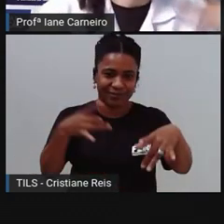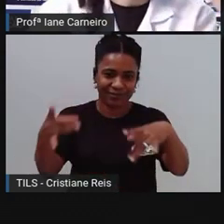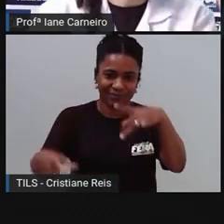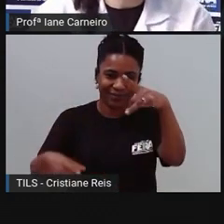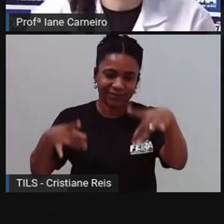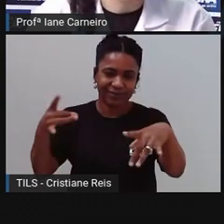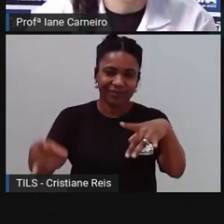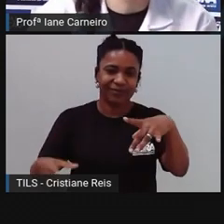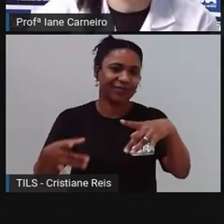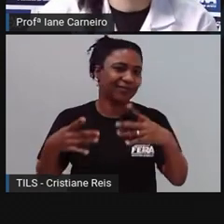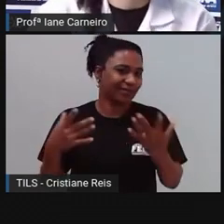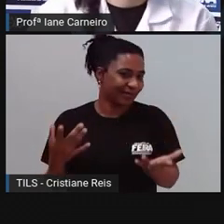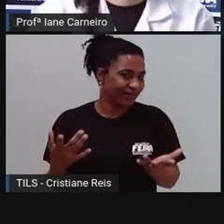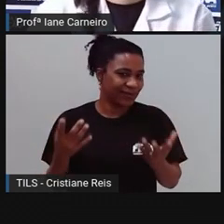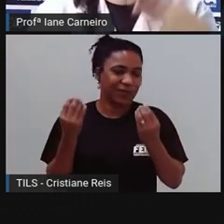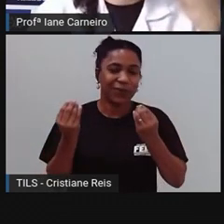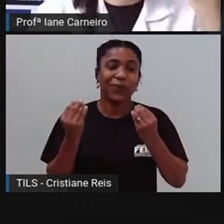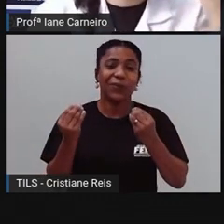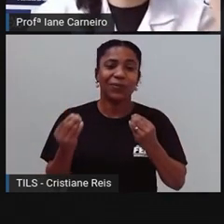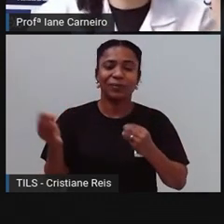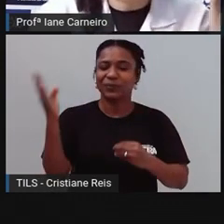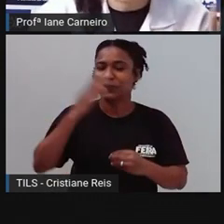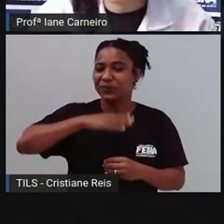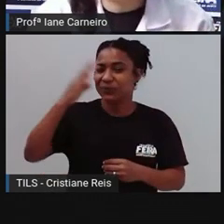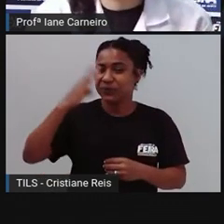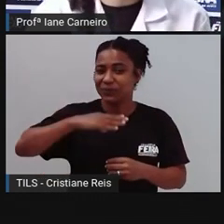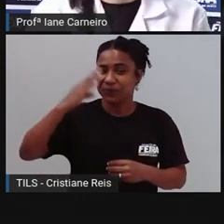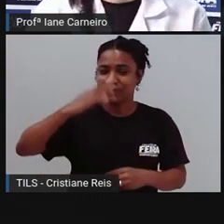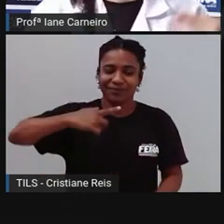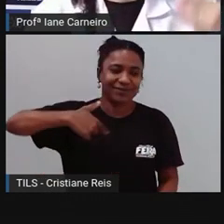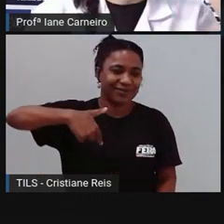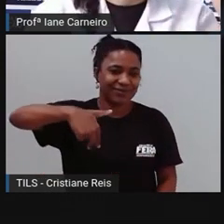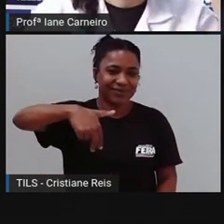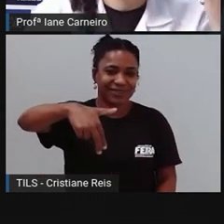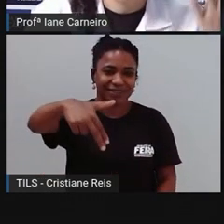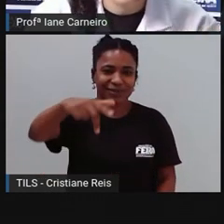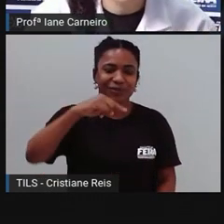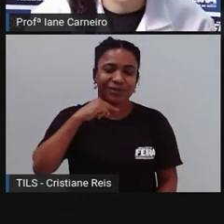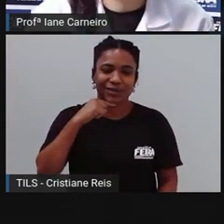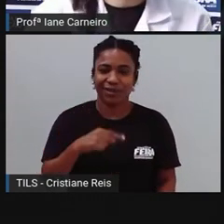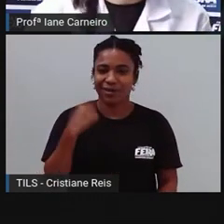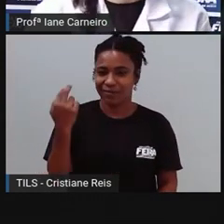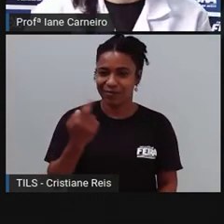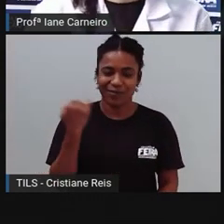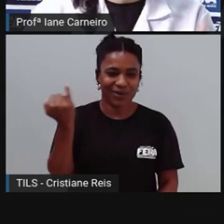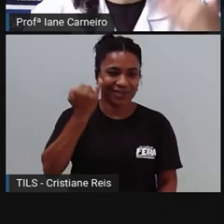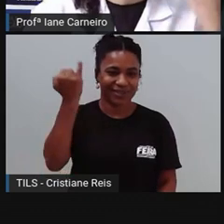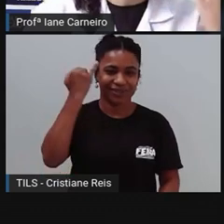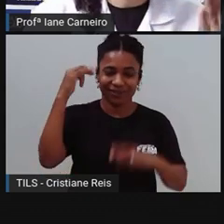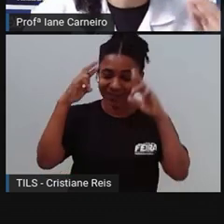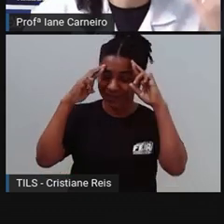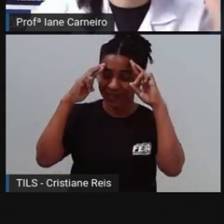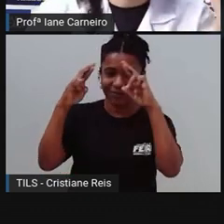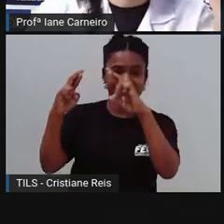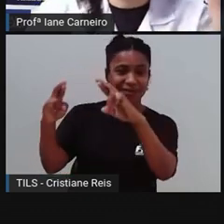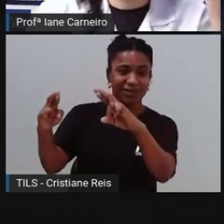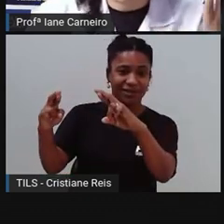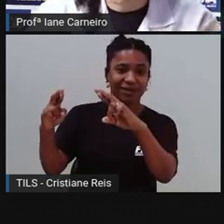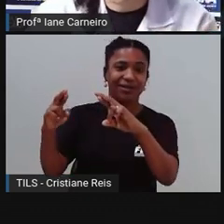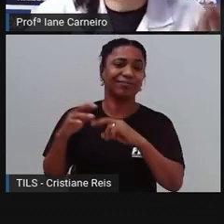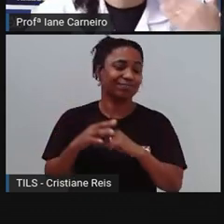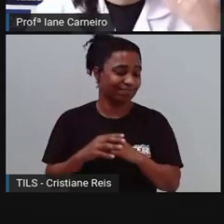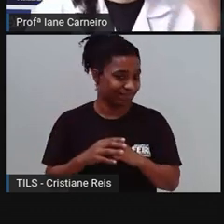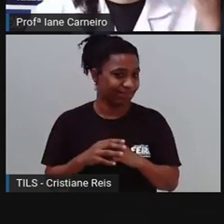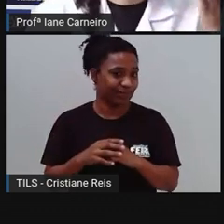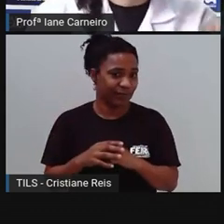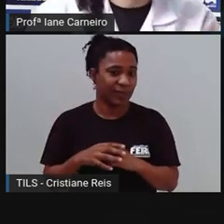ruas, a gente não ia conseguir andar. Então, a gente precisa valorizar esse profissional, respeitar, né? Ter cuidado quando a gente for jogar